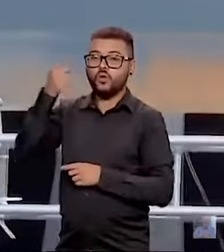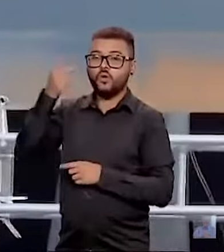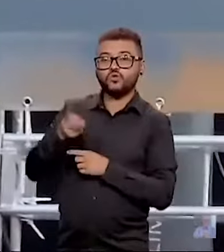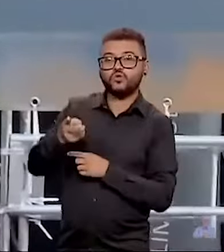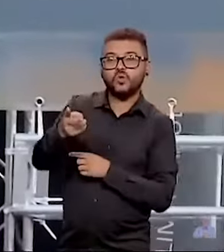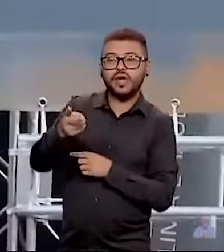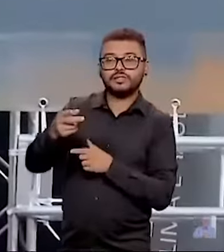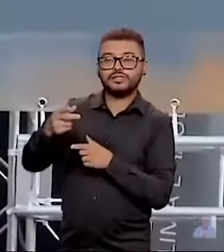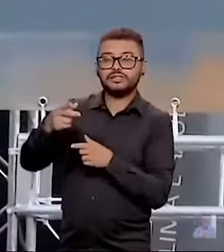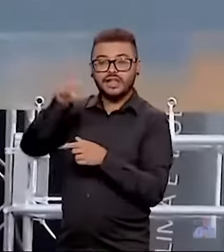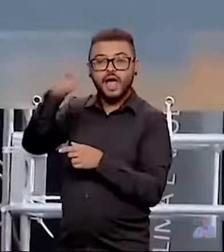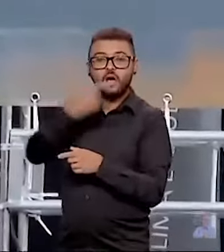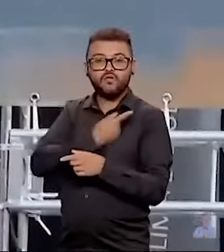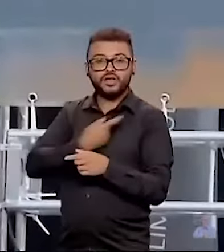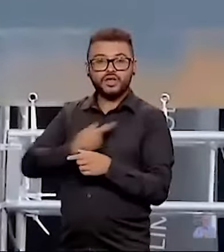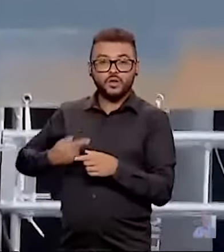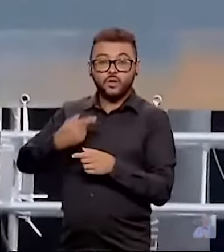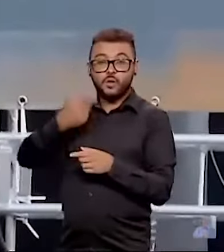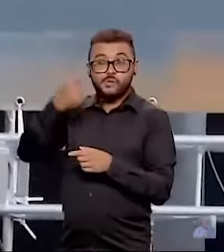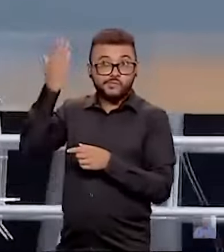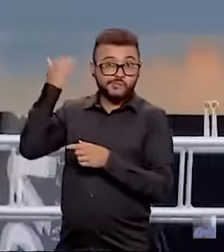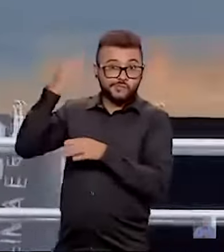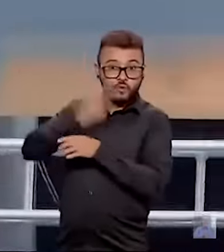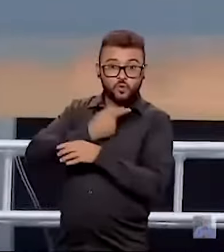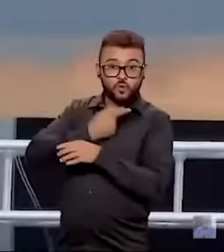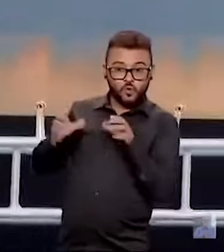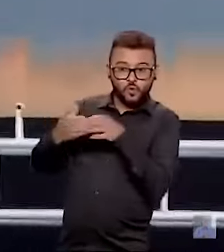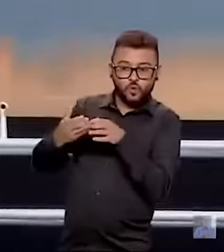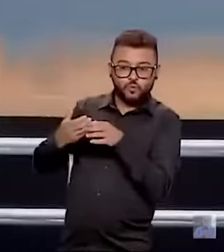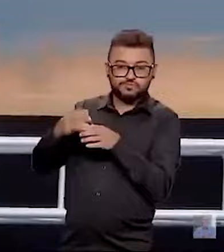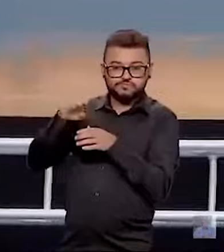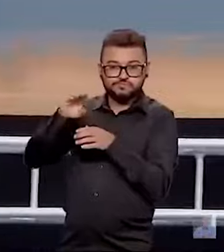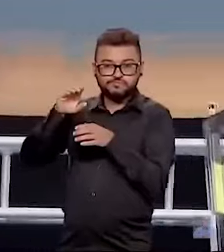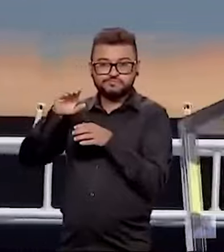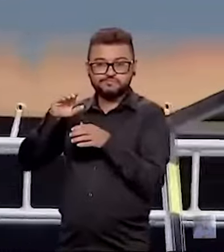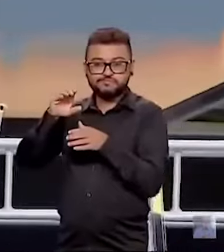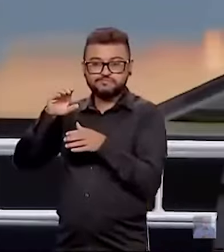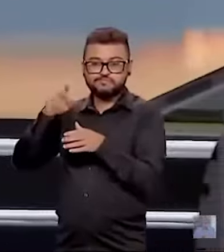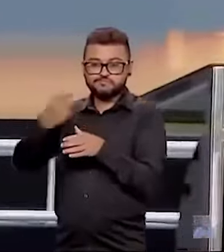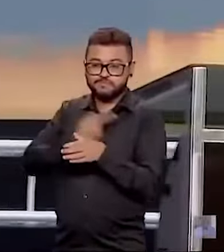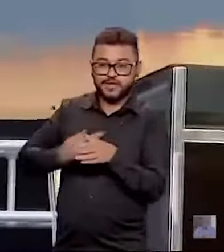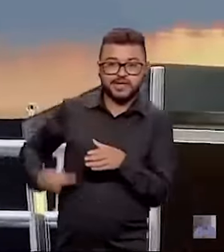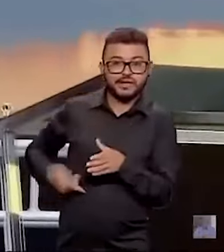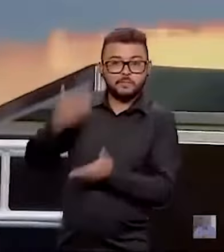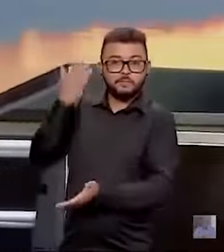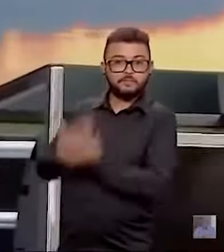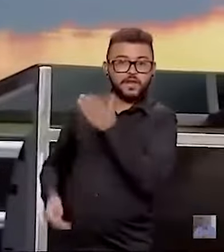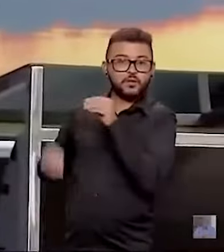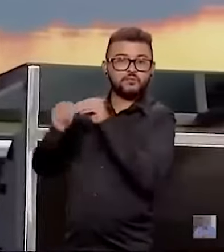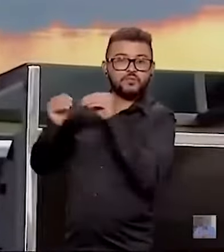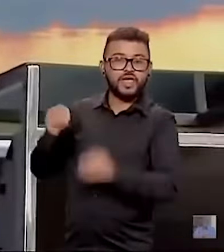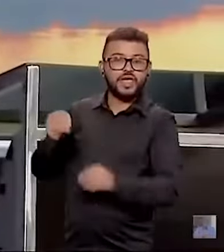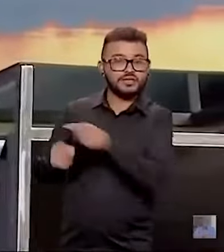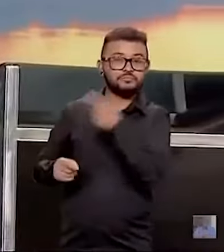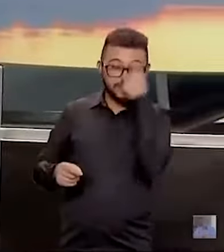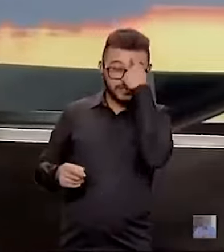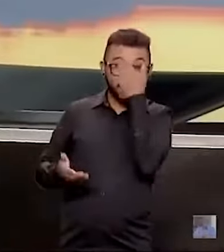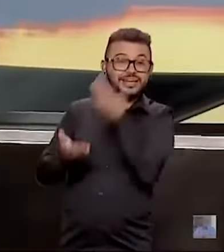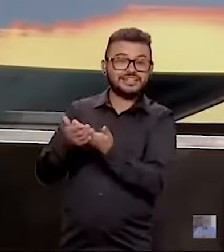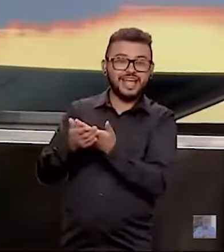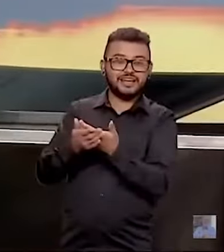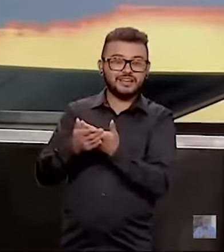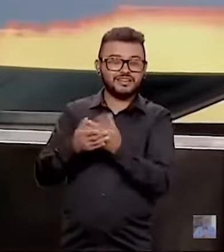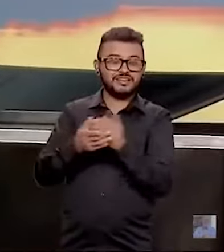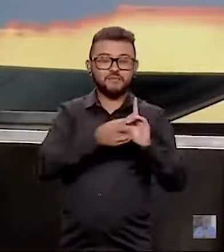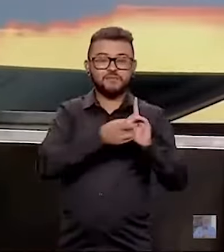lá, continuasse governando esse país. Eles jamais imaginavam que poderia entregar de volta